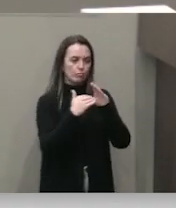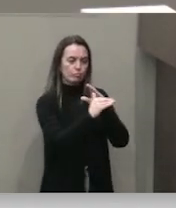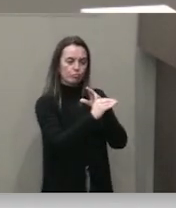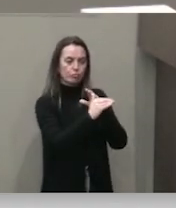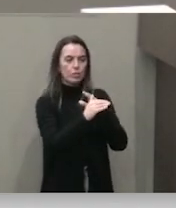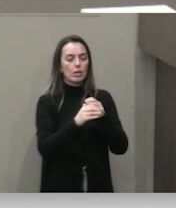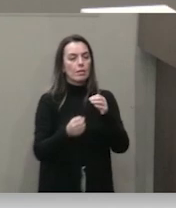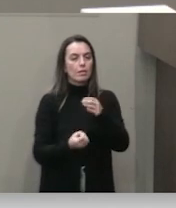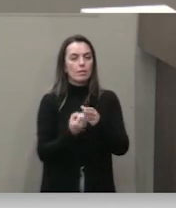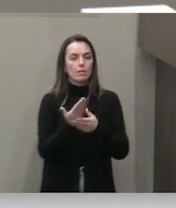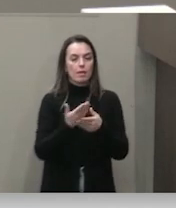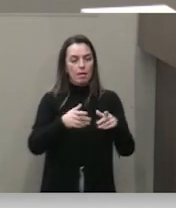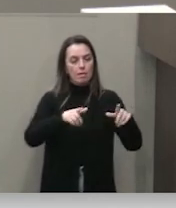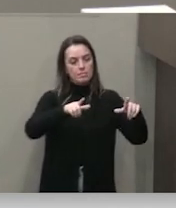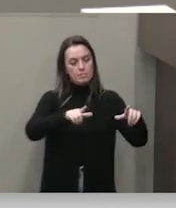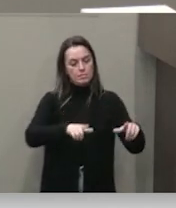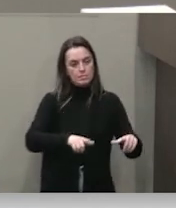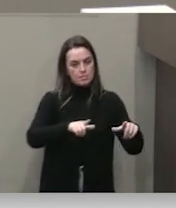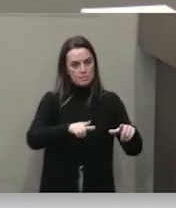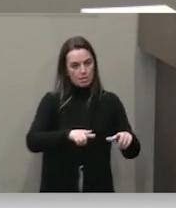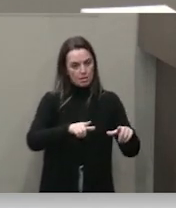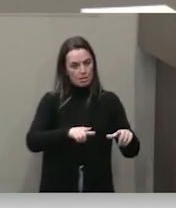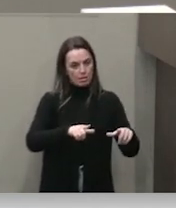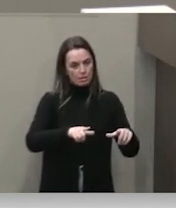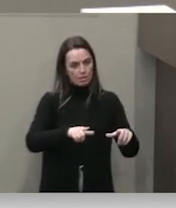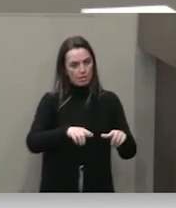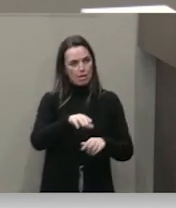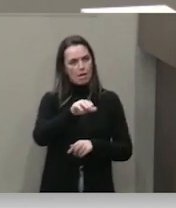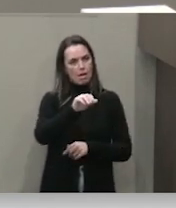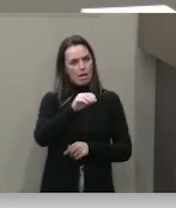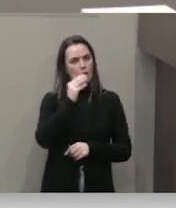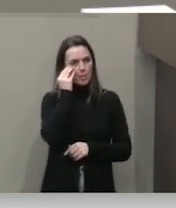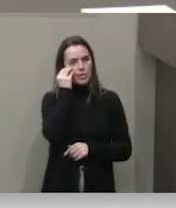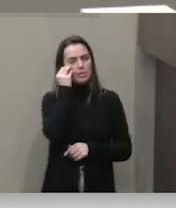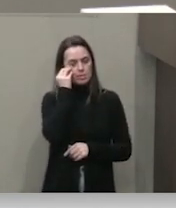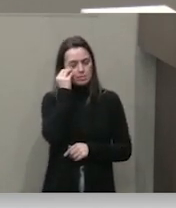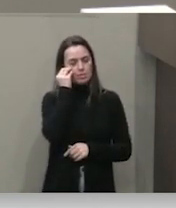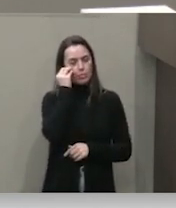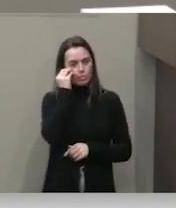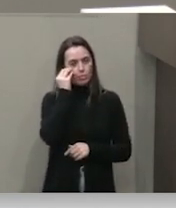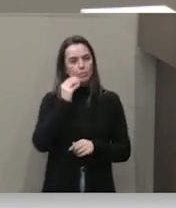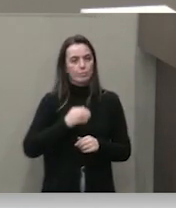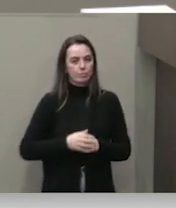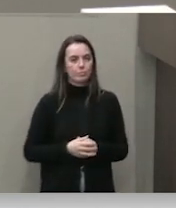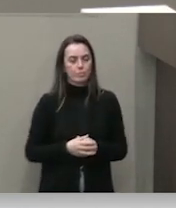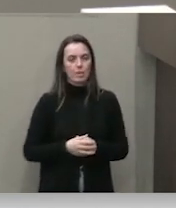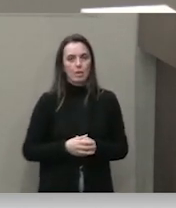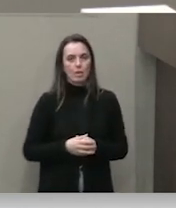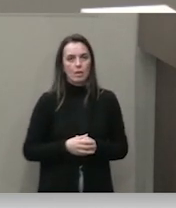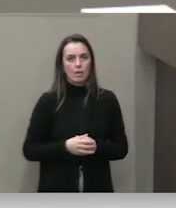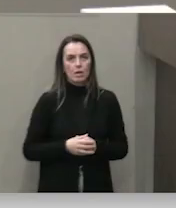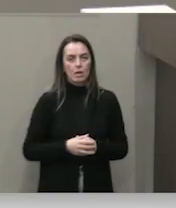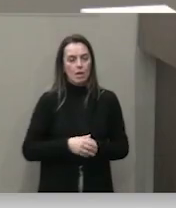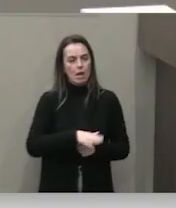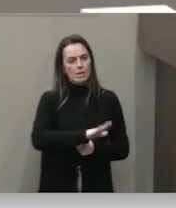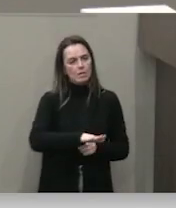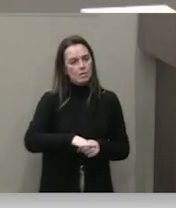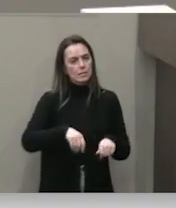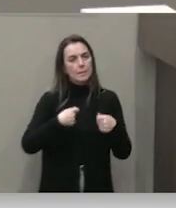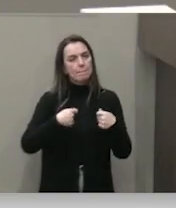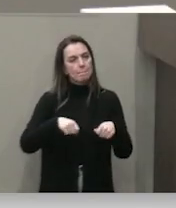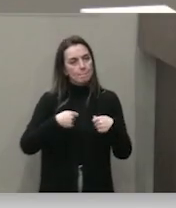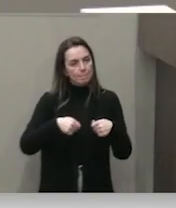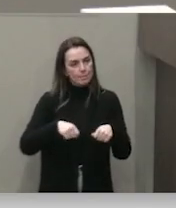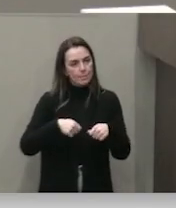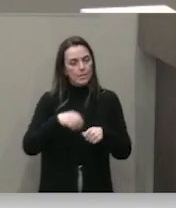amamentação, que justamente vem ao encontro desse atendimento também à saúde, às crianças, vereador Krug, que precisam